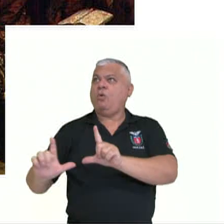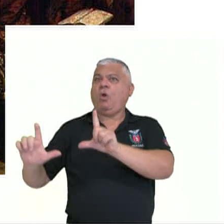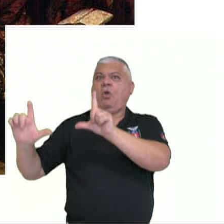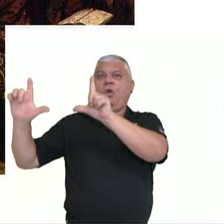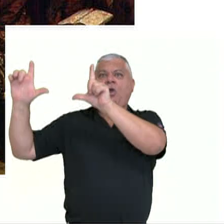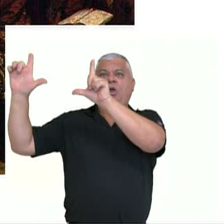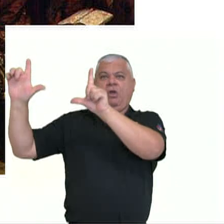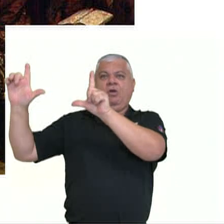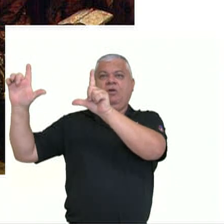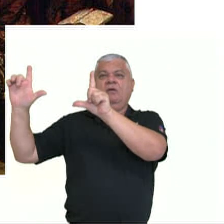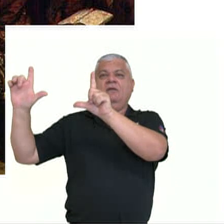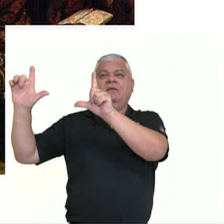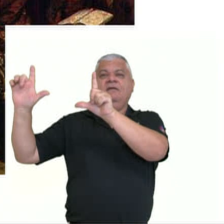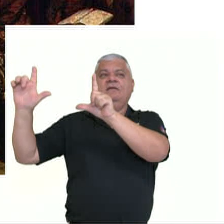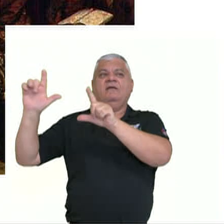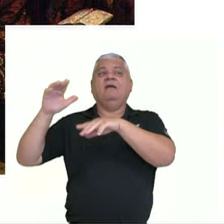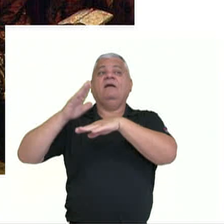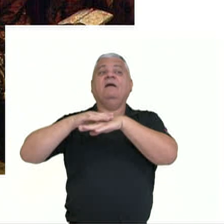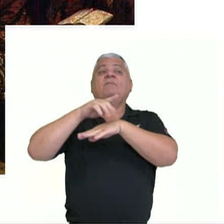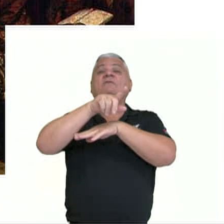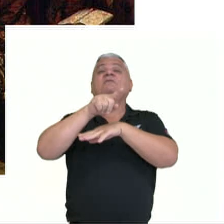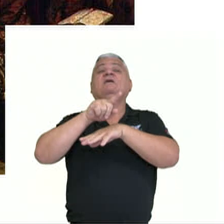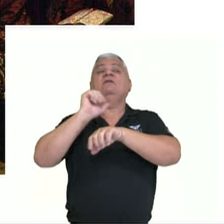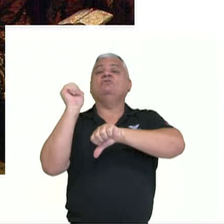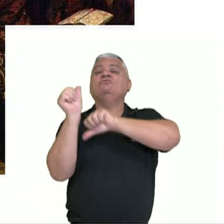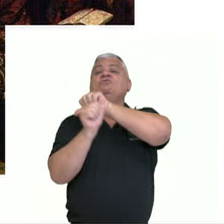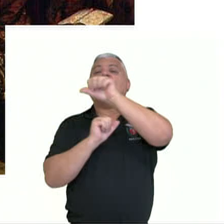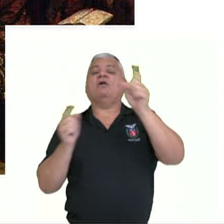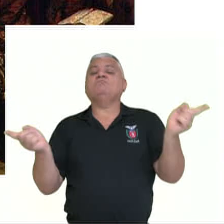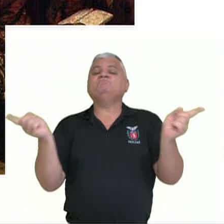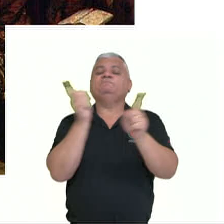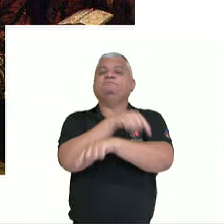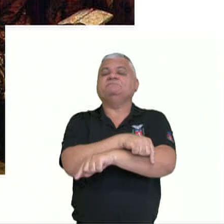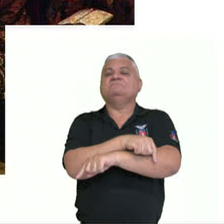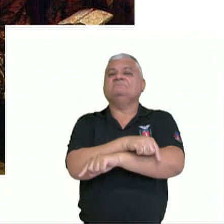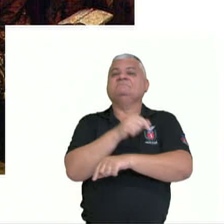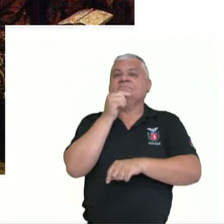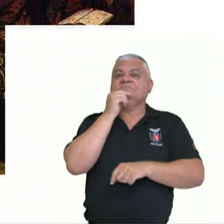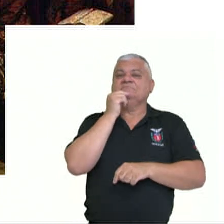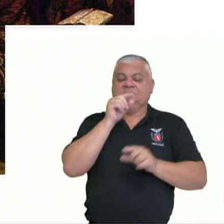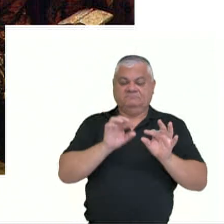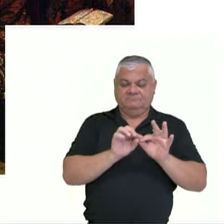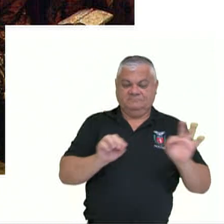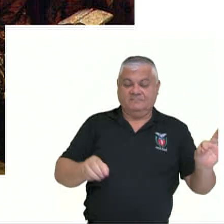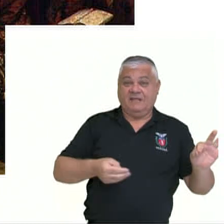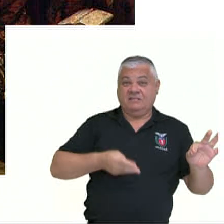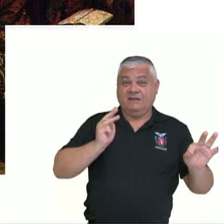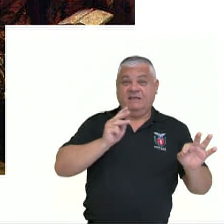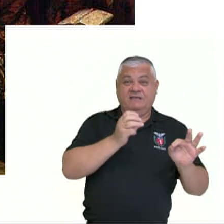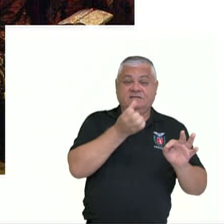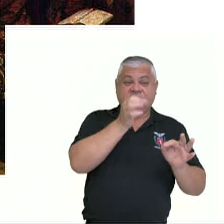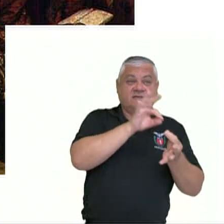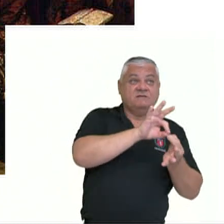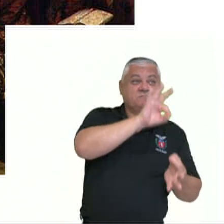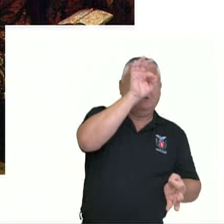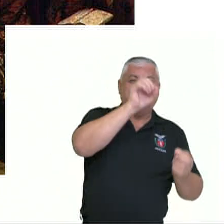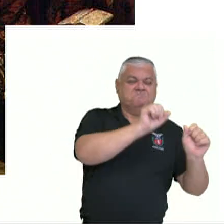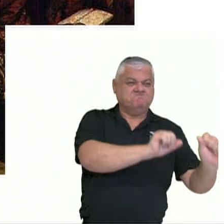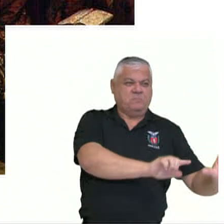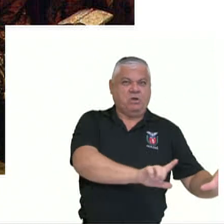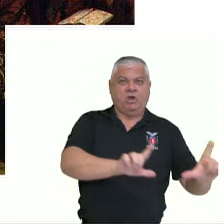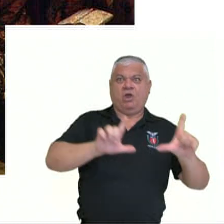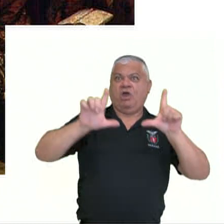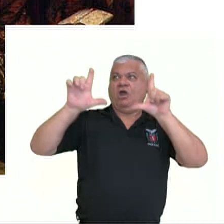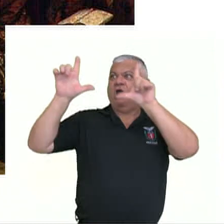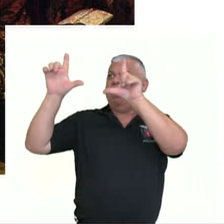Olha o que ele fazia, gente. Olha que maravilha. 3,59 m por quase 6 metros, Alegoria de uma